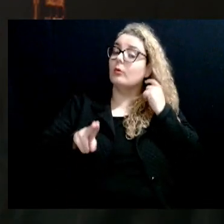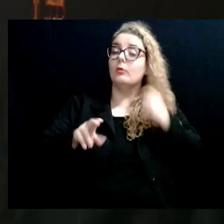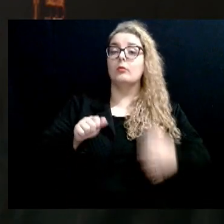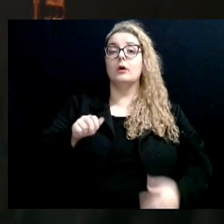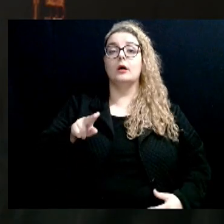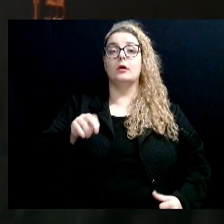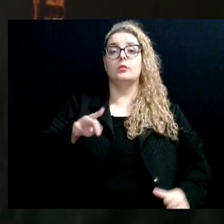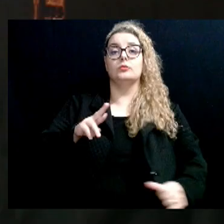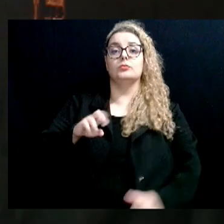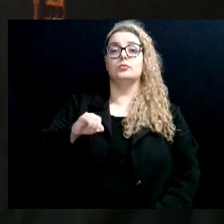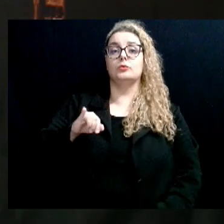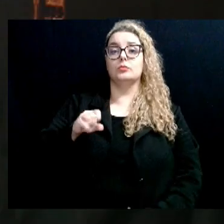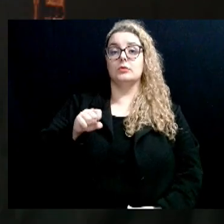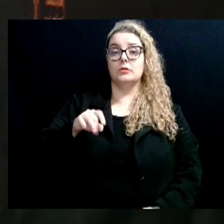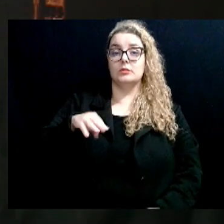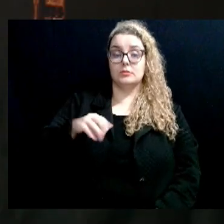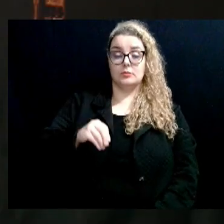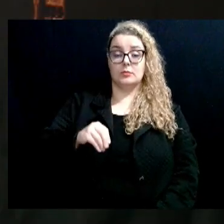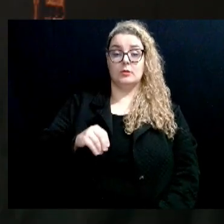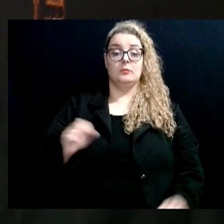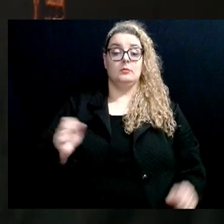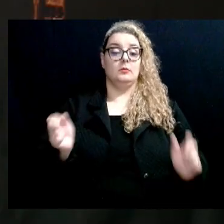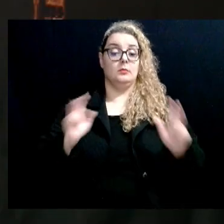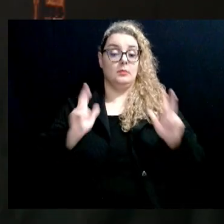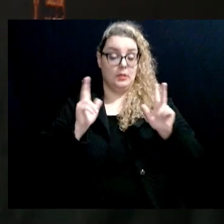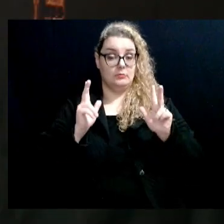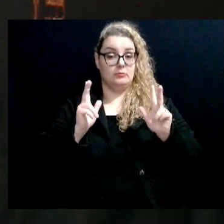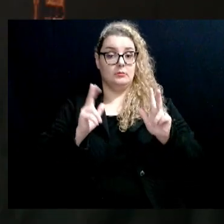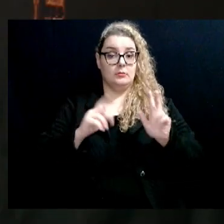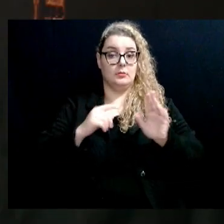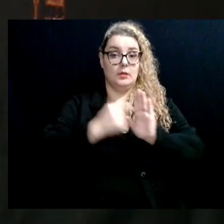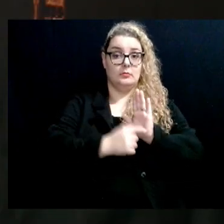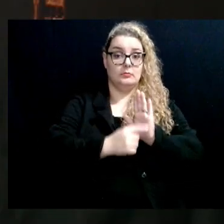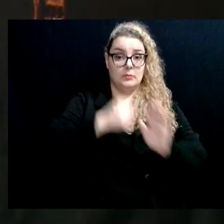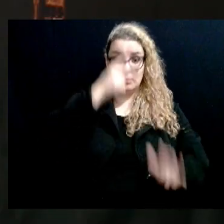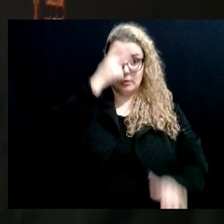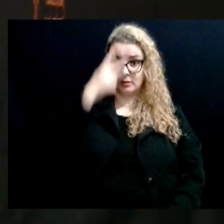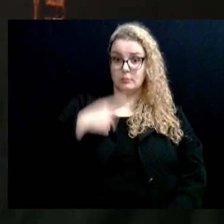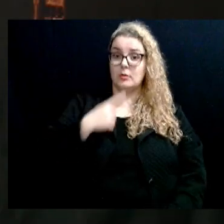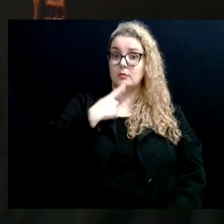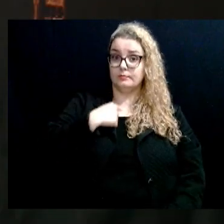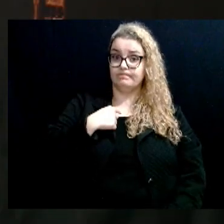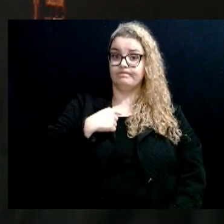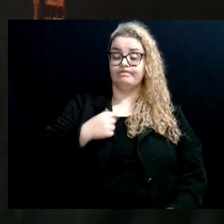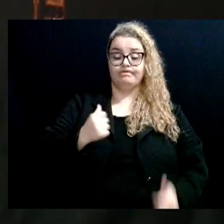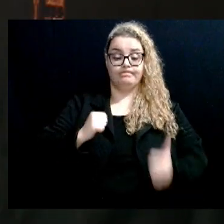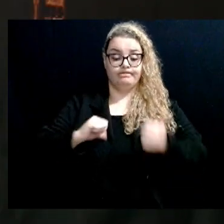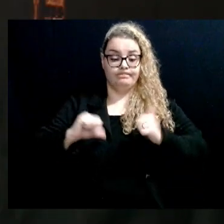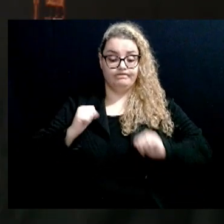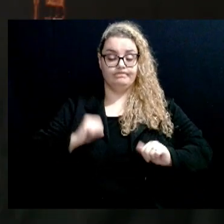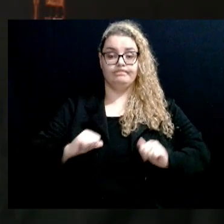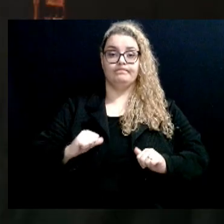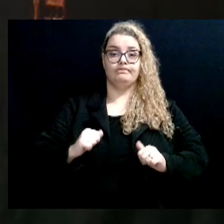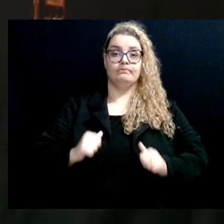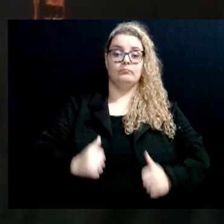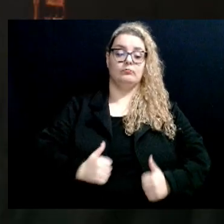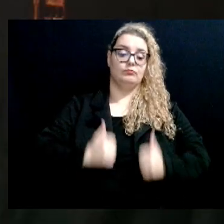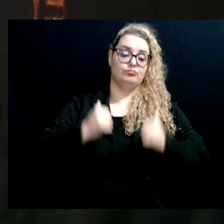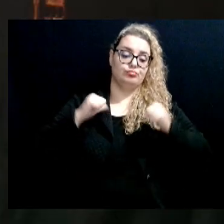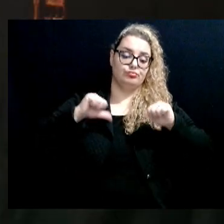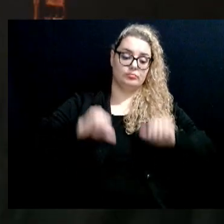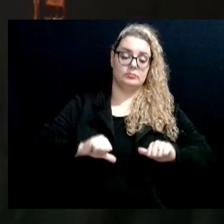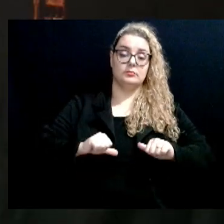viver constantemente anulando a própria vontade pode gerar ansiedade, baixa estima, esgotamento emocional e até